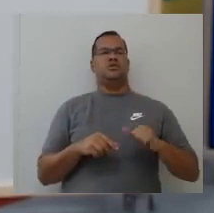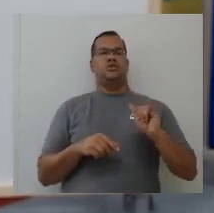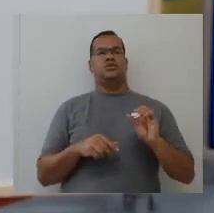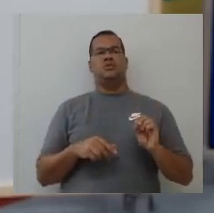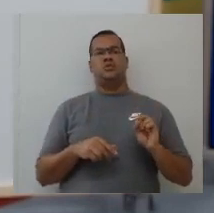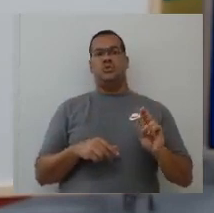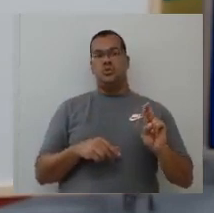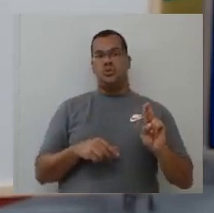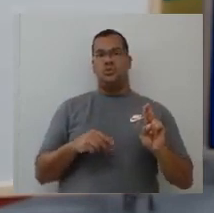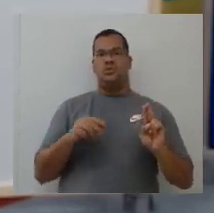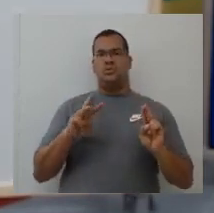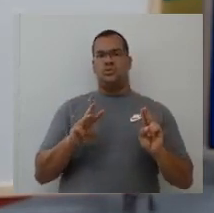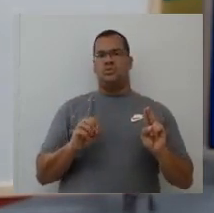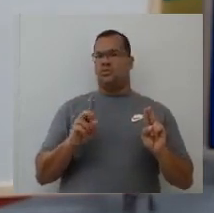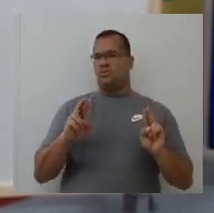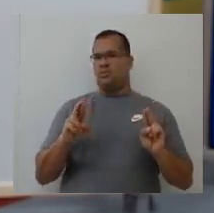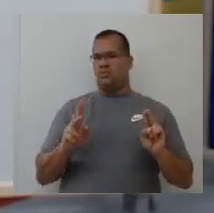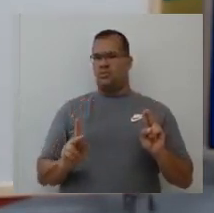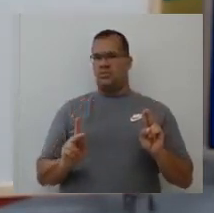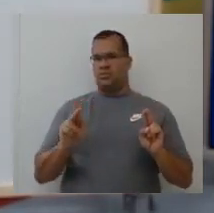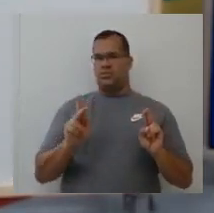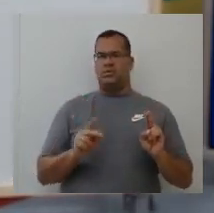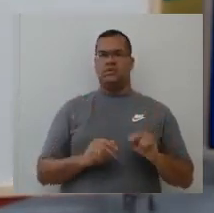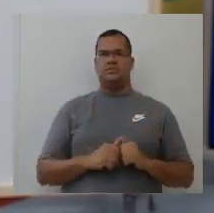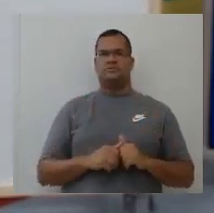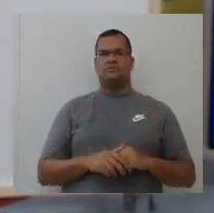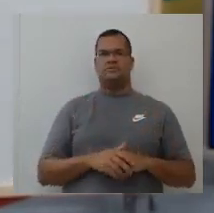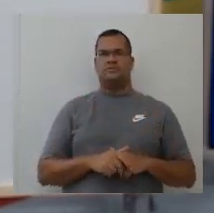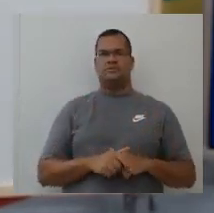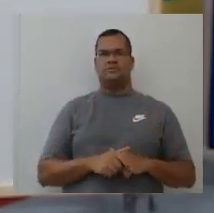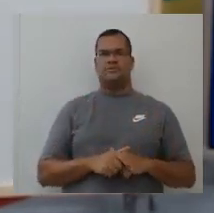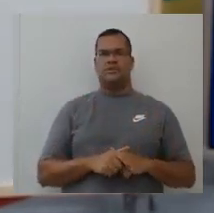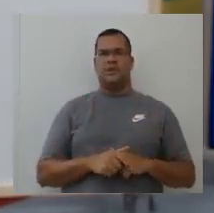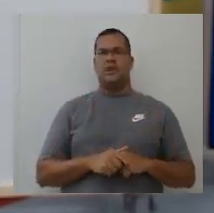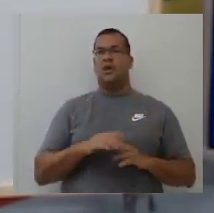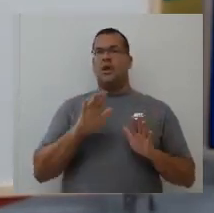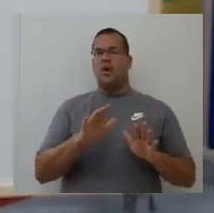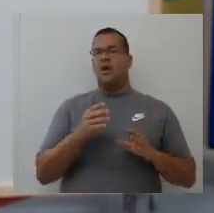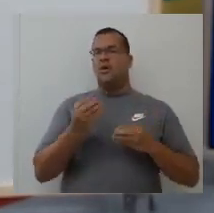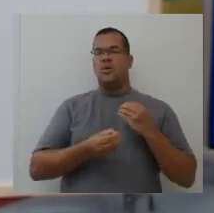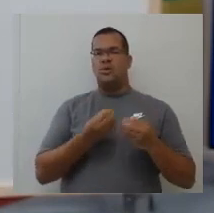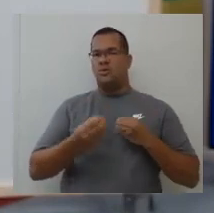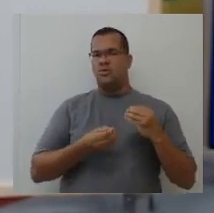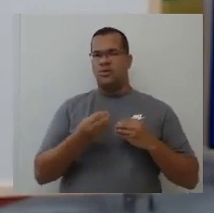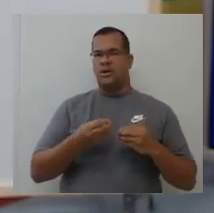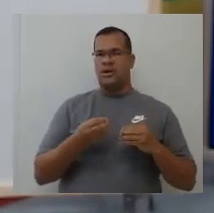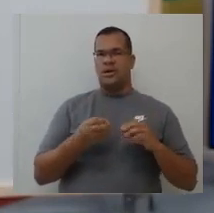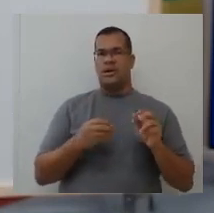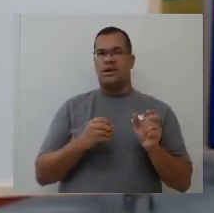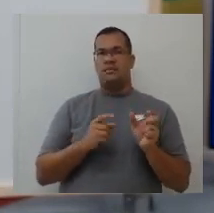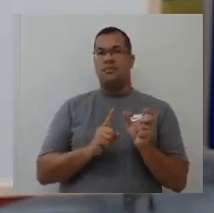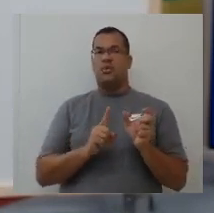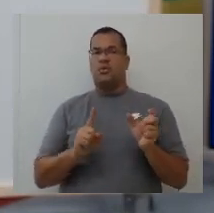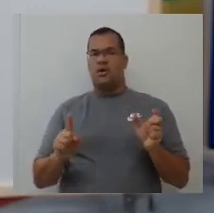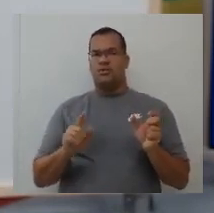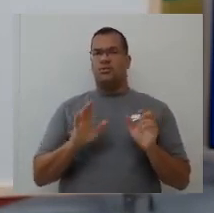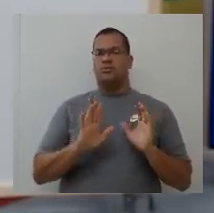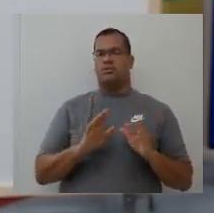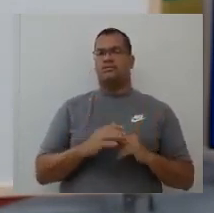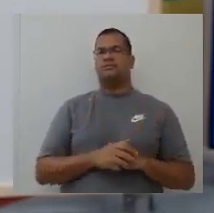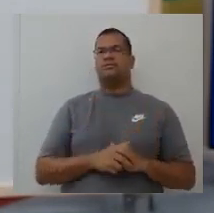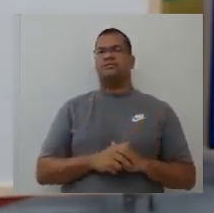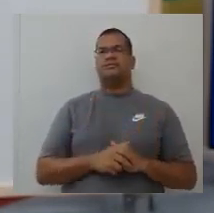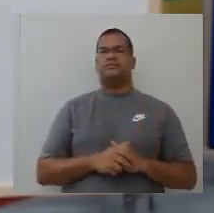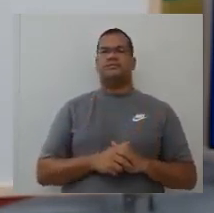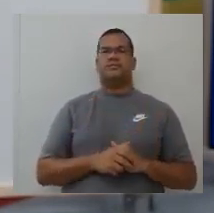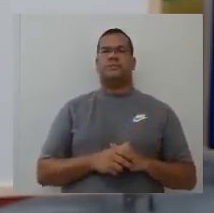work. Vamos fazer alguma lado plural? Nós trabalhamos. Como é que seria nós trabalhamos? We work.